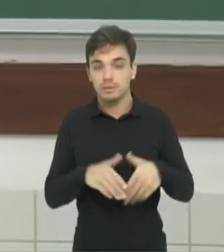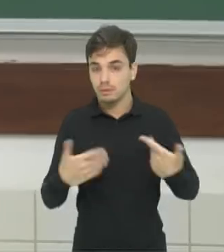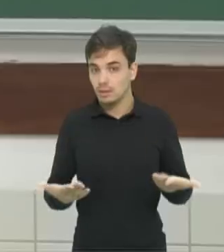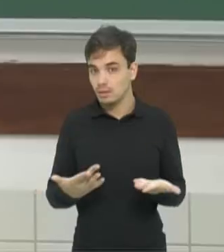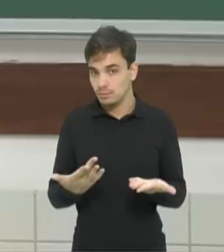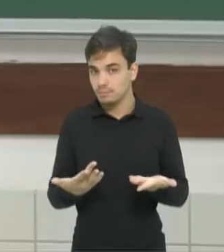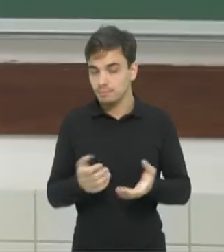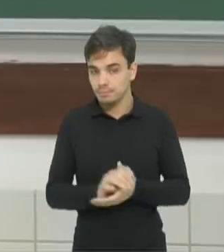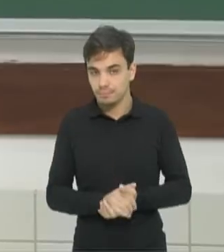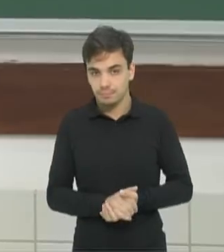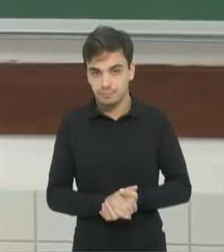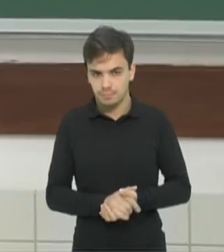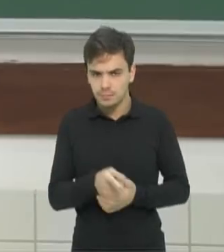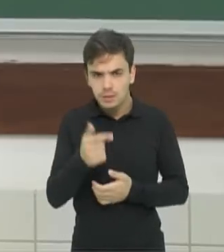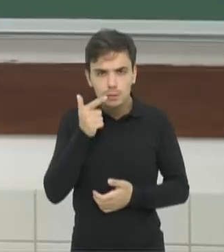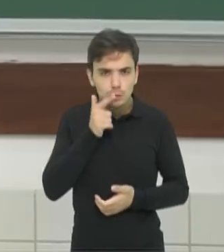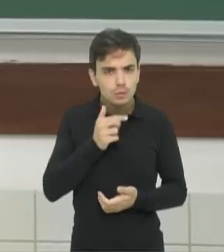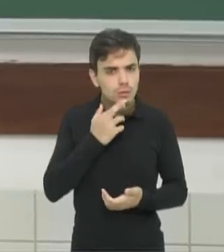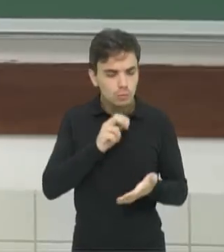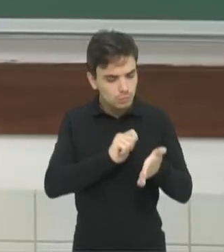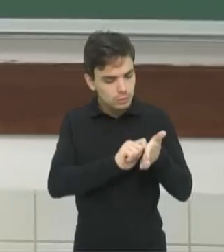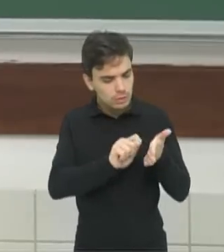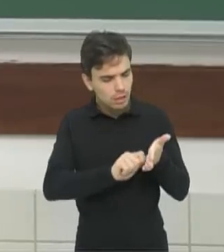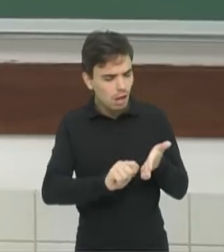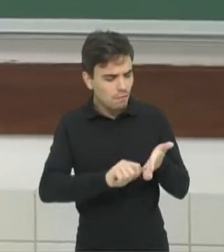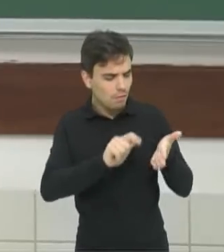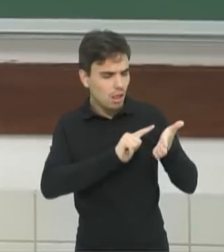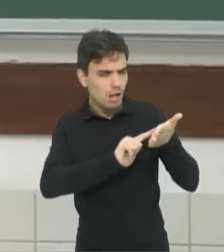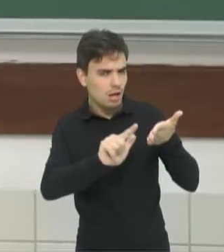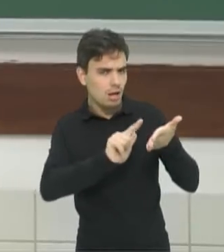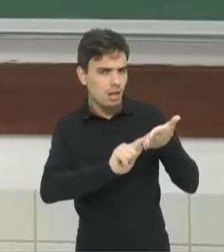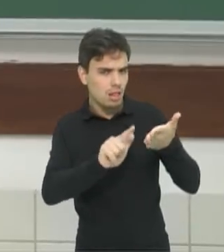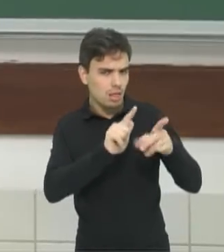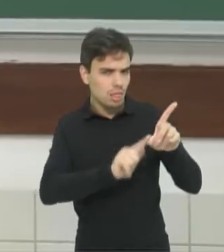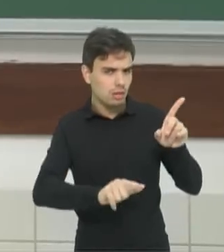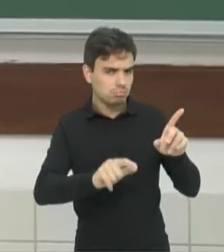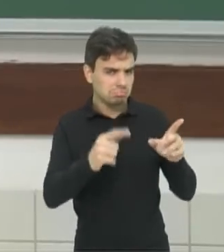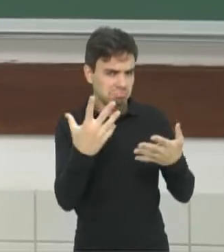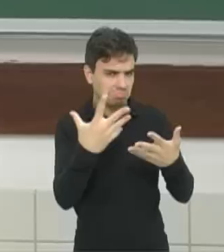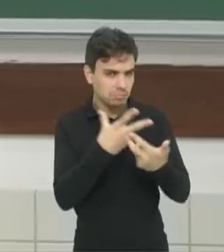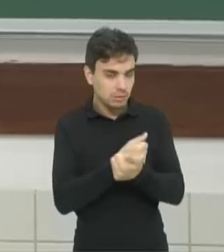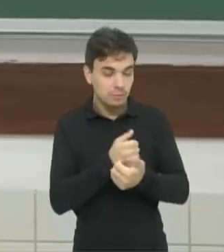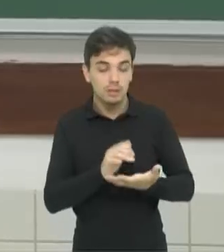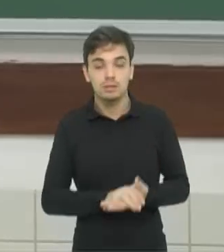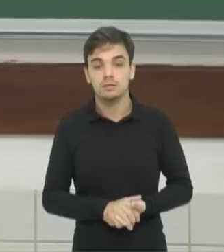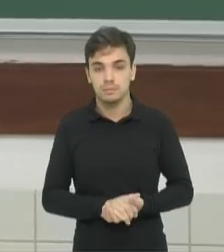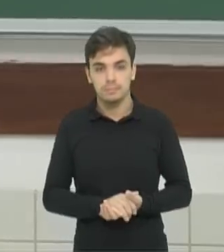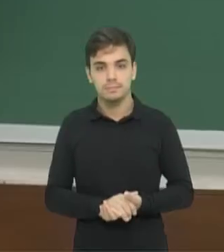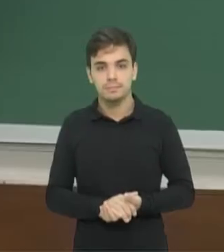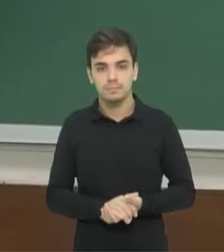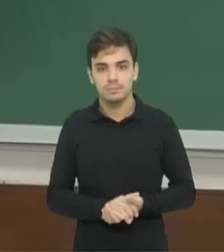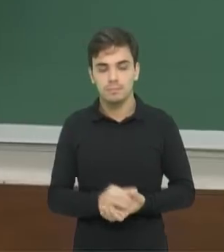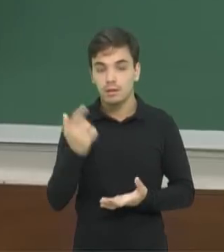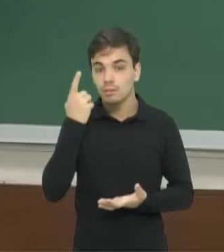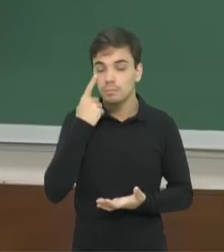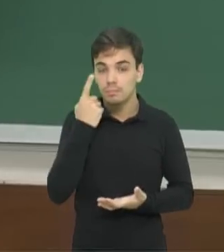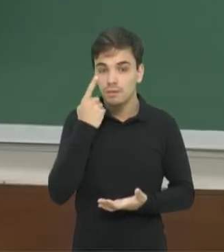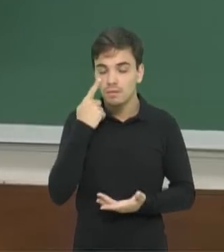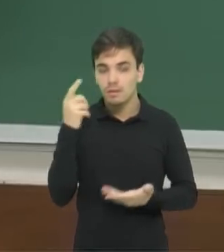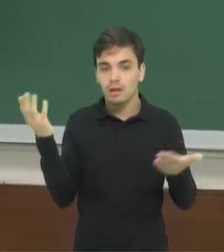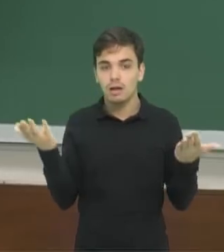E aí, pessoal? Conseguiram escrever com aquela letra fabulosa? Olha lá, hein, gente? Vamos lá? Vamos ver,